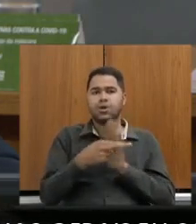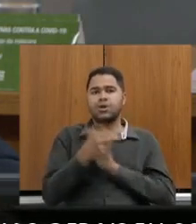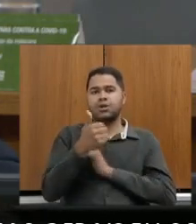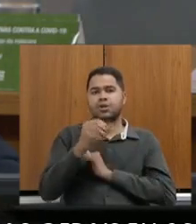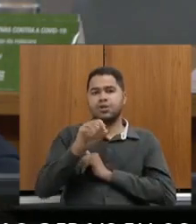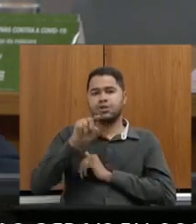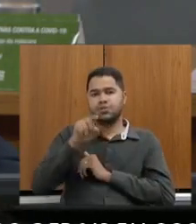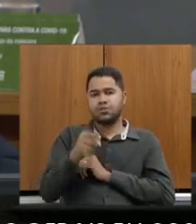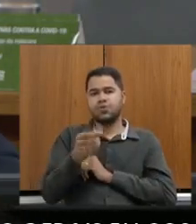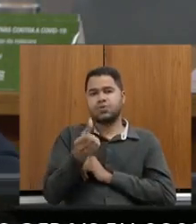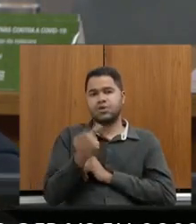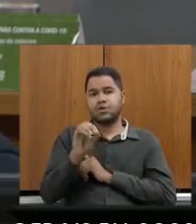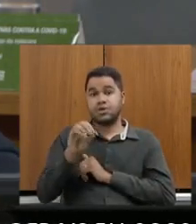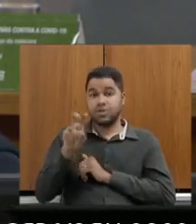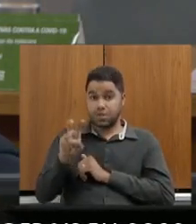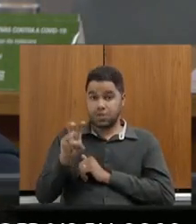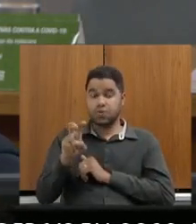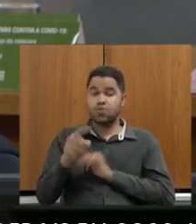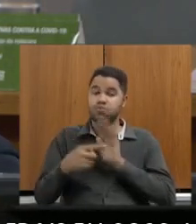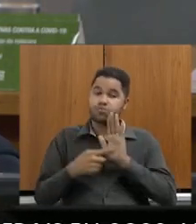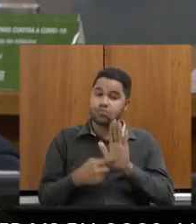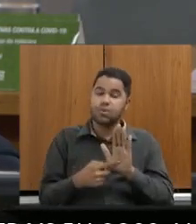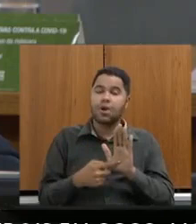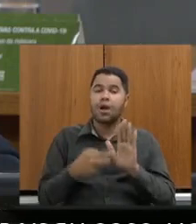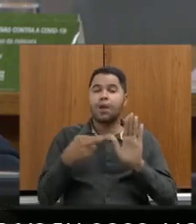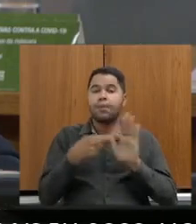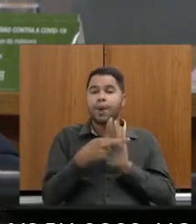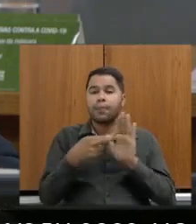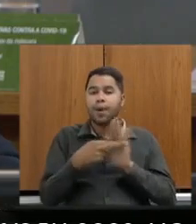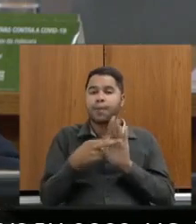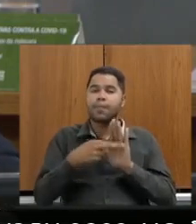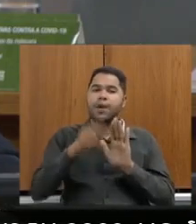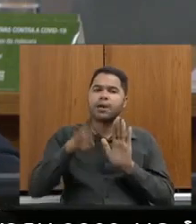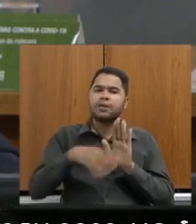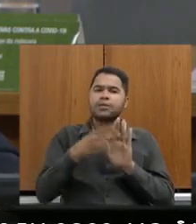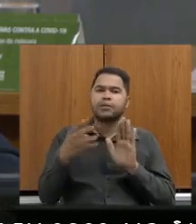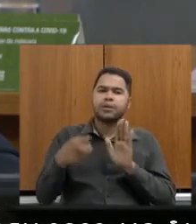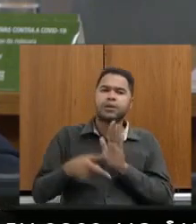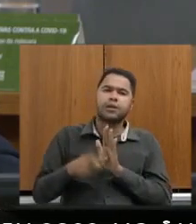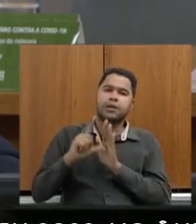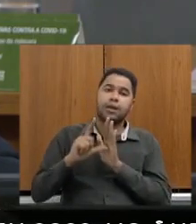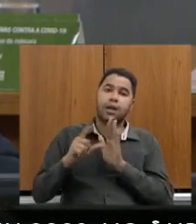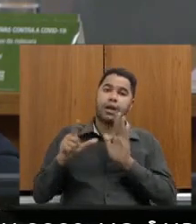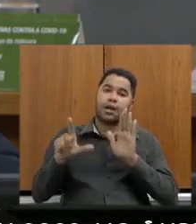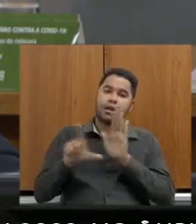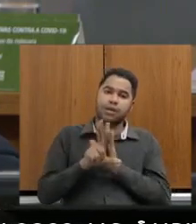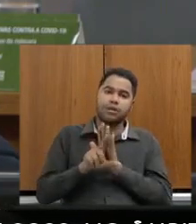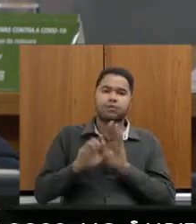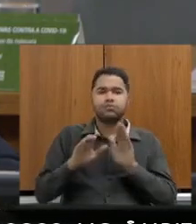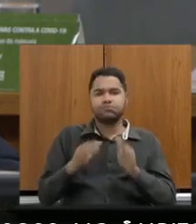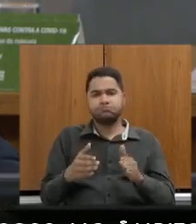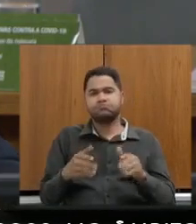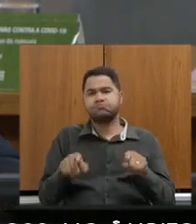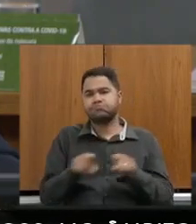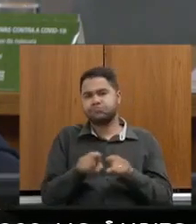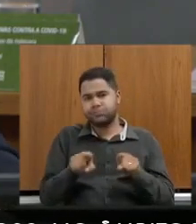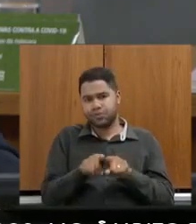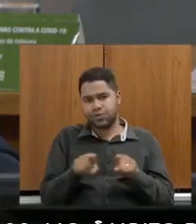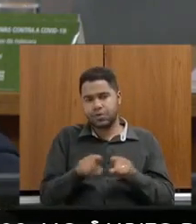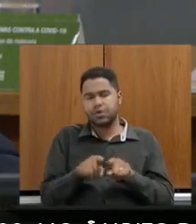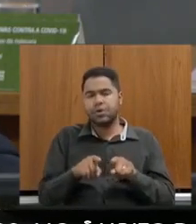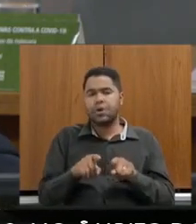10605 que prevê é aqui agora regulamento a escala antes que que venha né a legislação específica a lei orgânica da